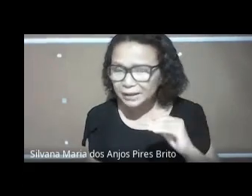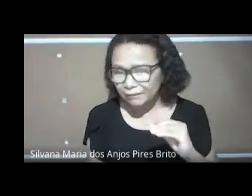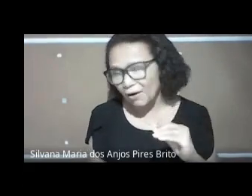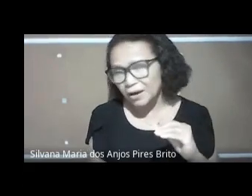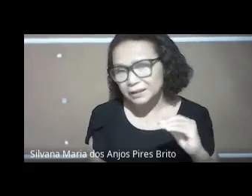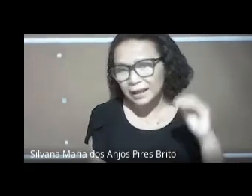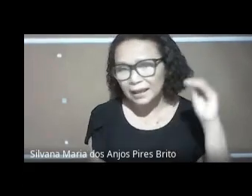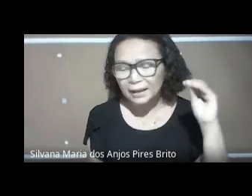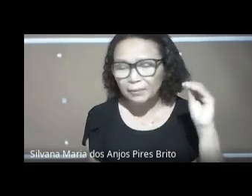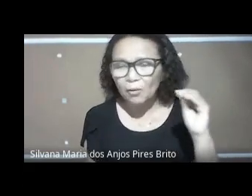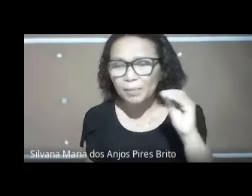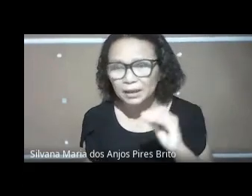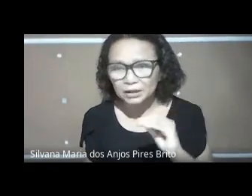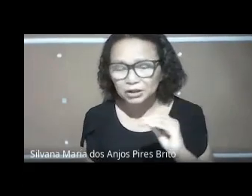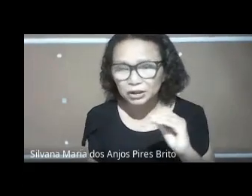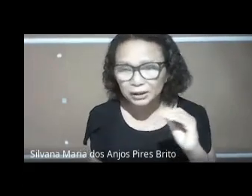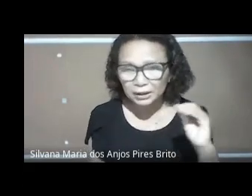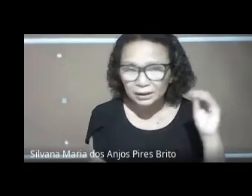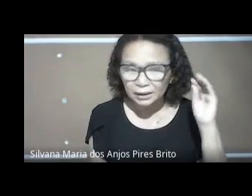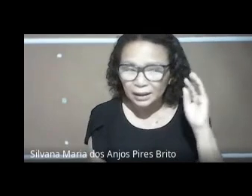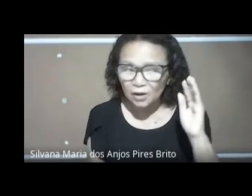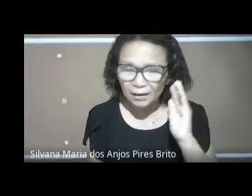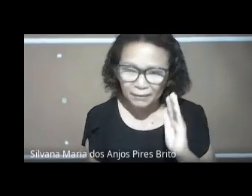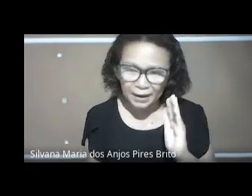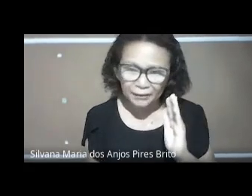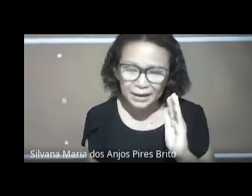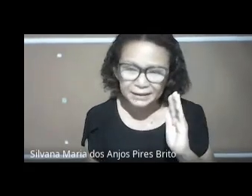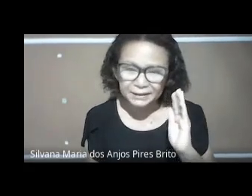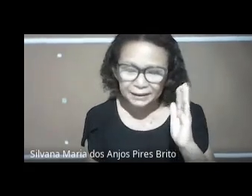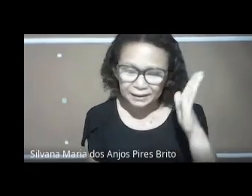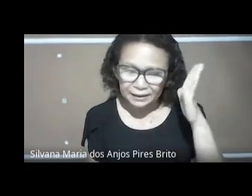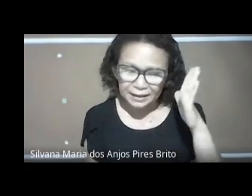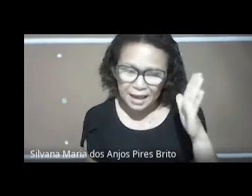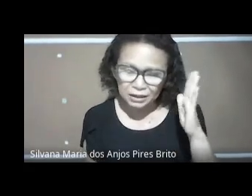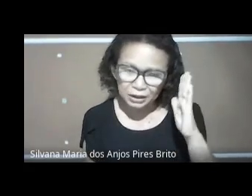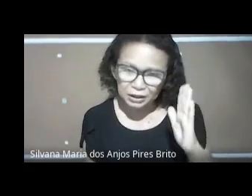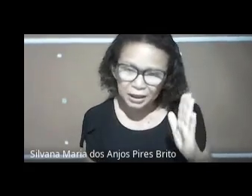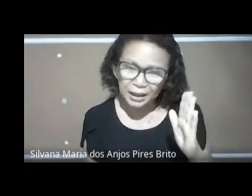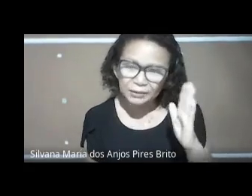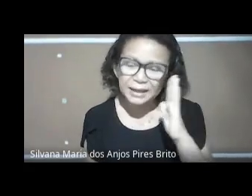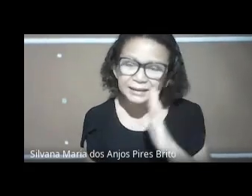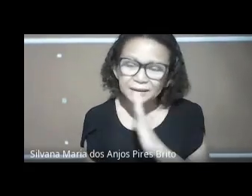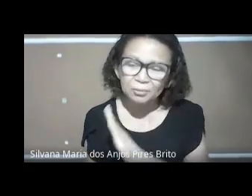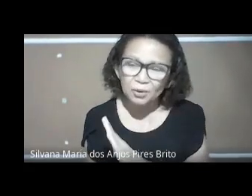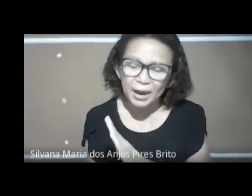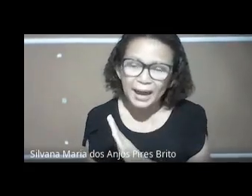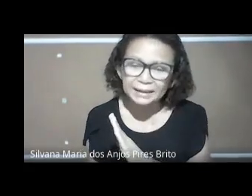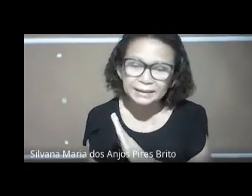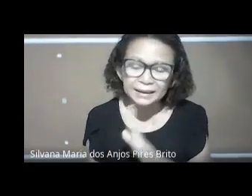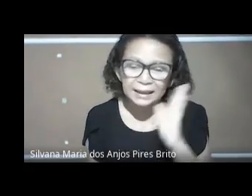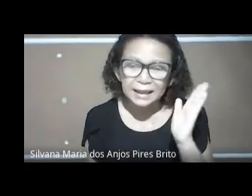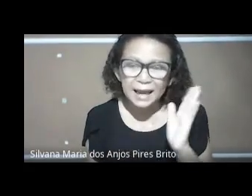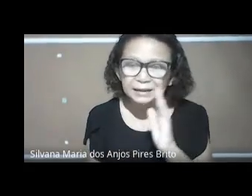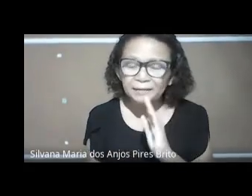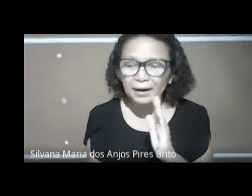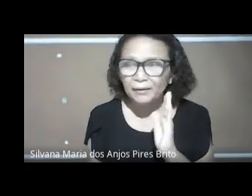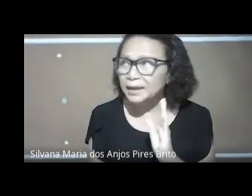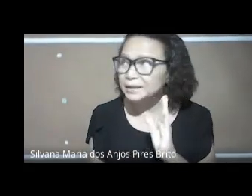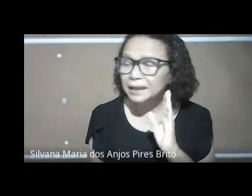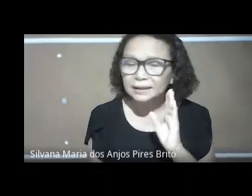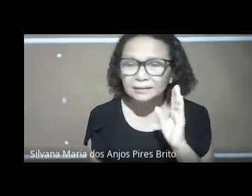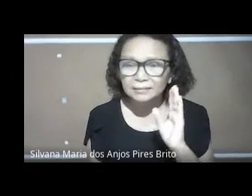A nossa voz, ela está compreendida em uma frequência que é de 500 a 5.000 Hz, e